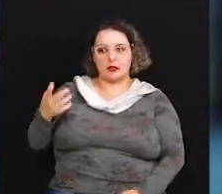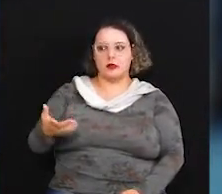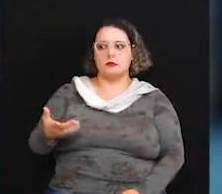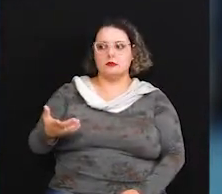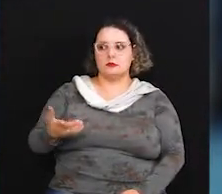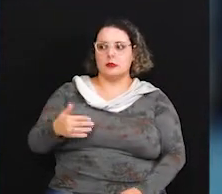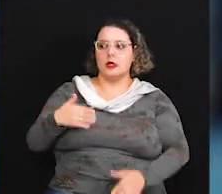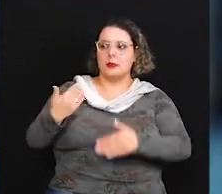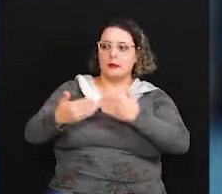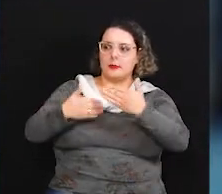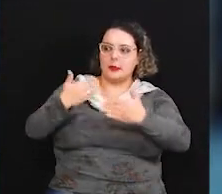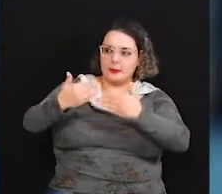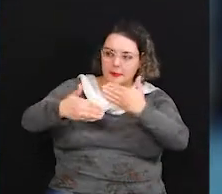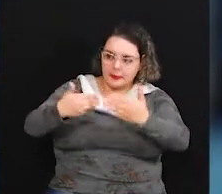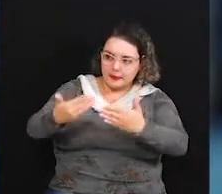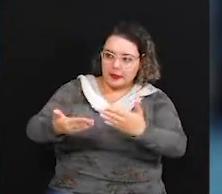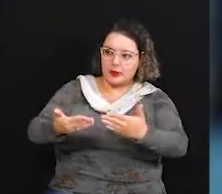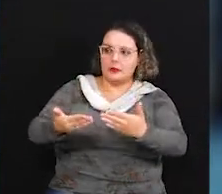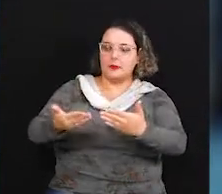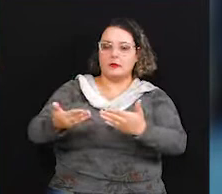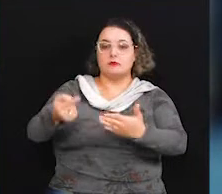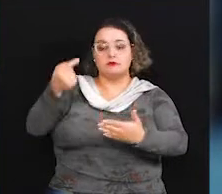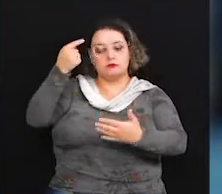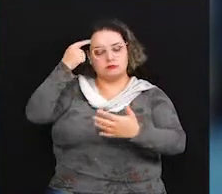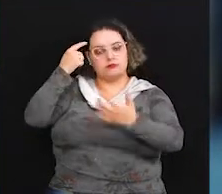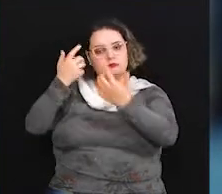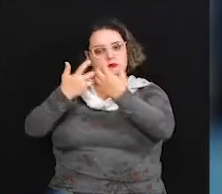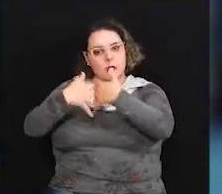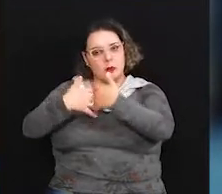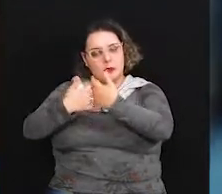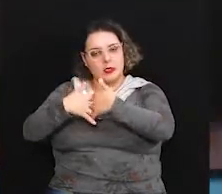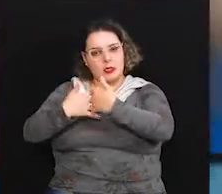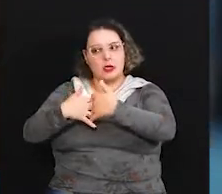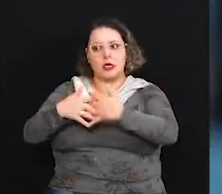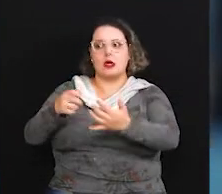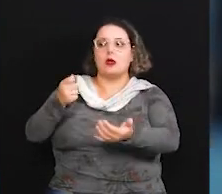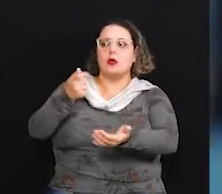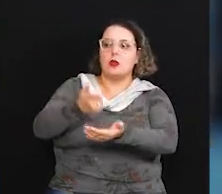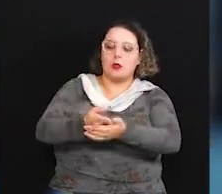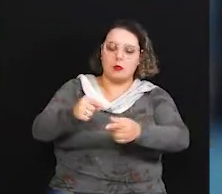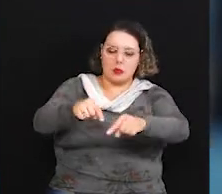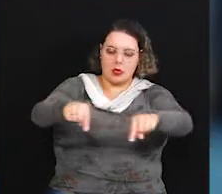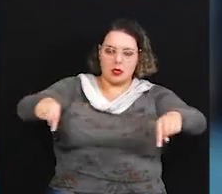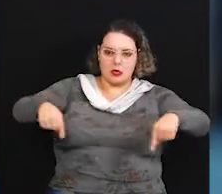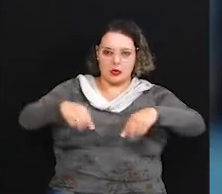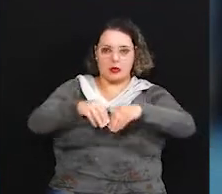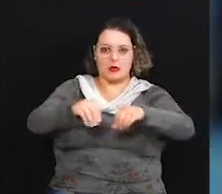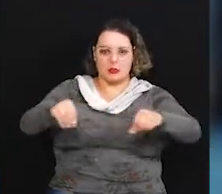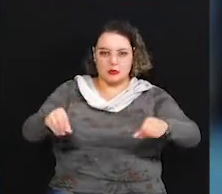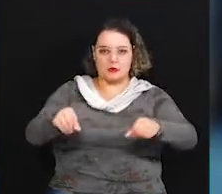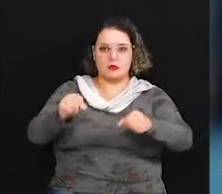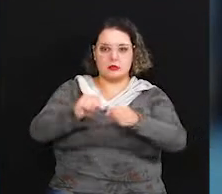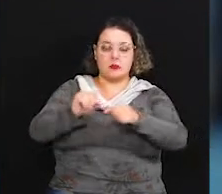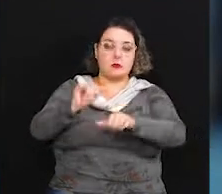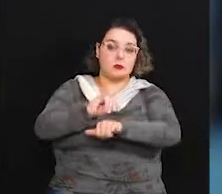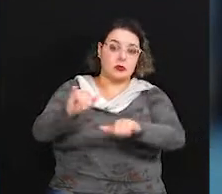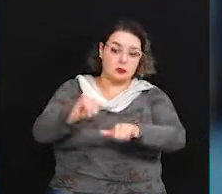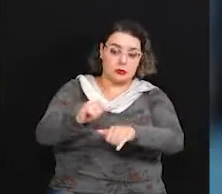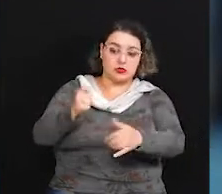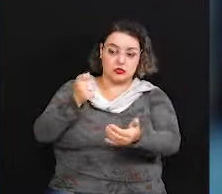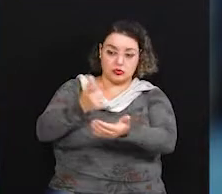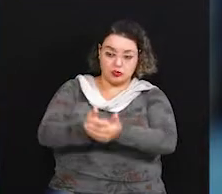Então, com o tempo, começou-se a pensar em comprar o terreno, fizemos uma campanha de compra do terreno,